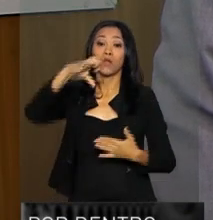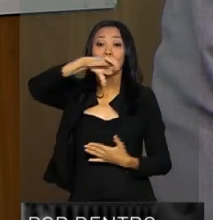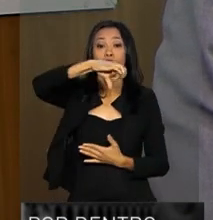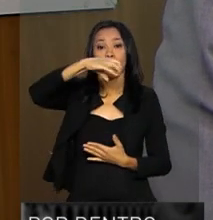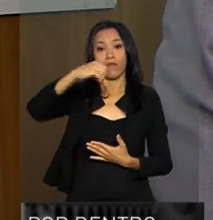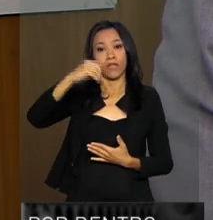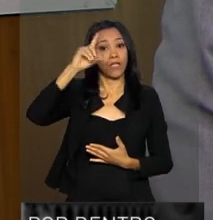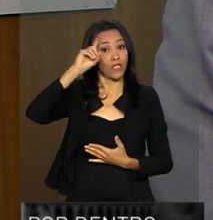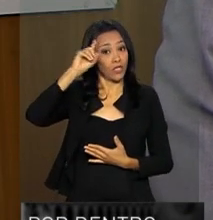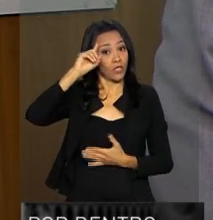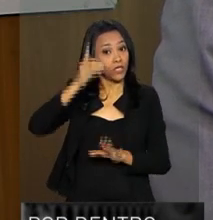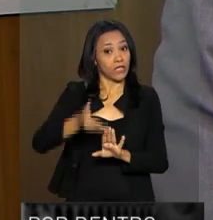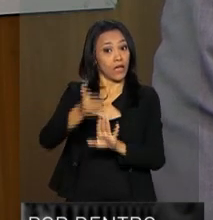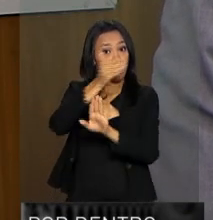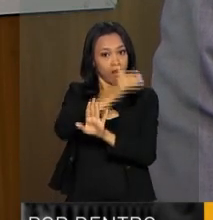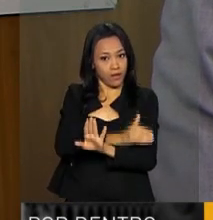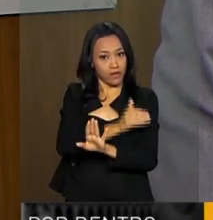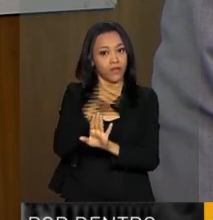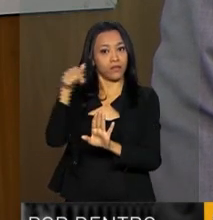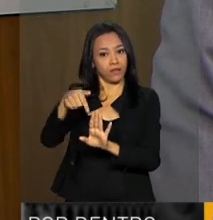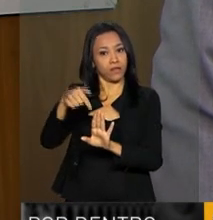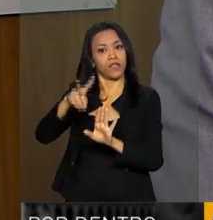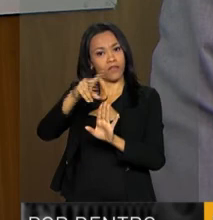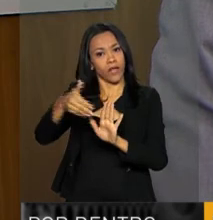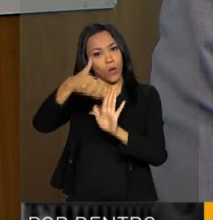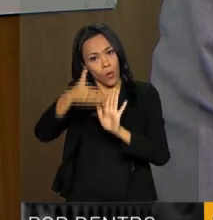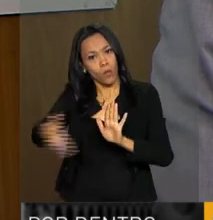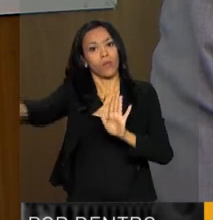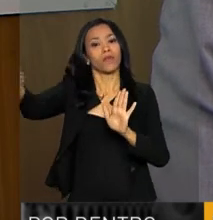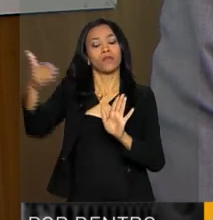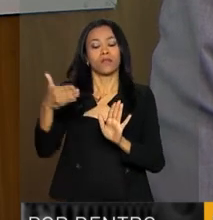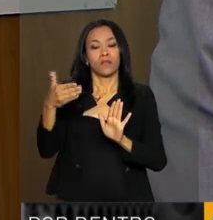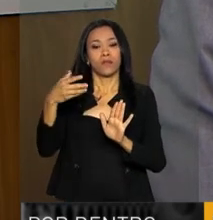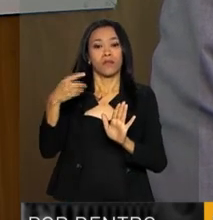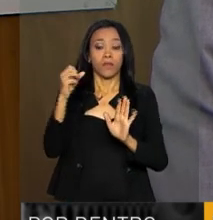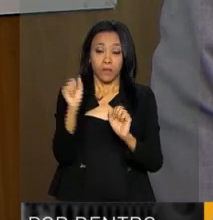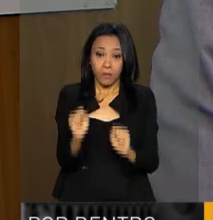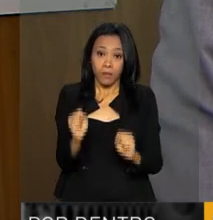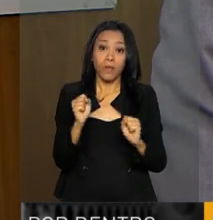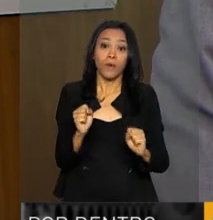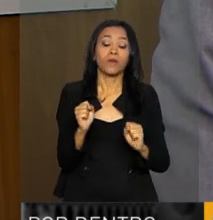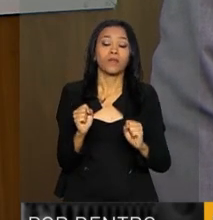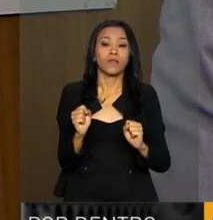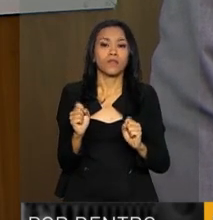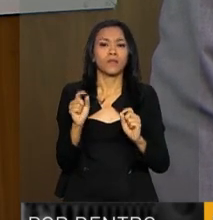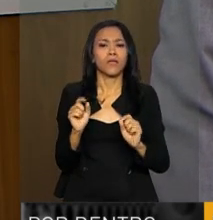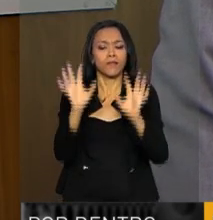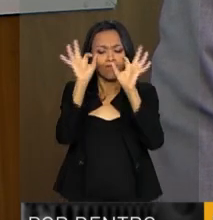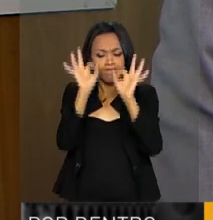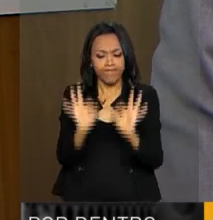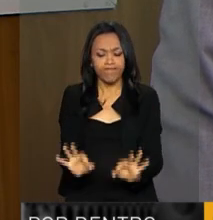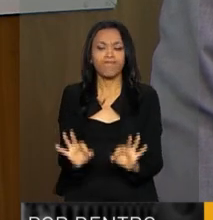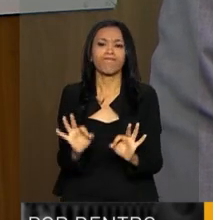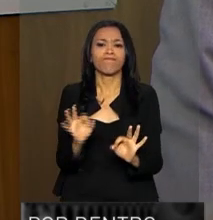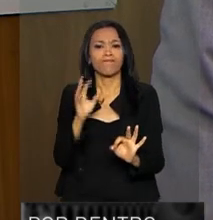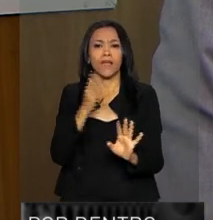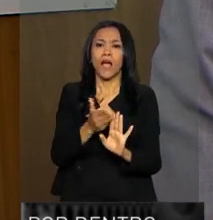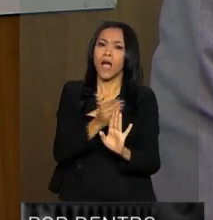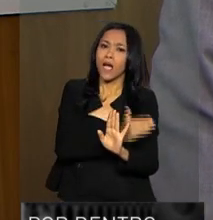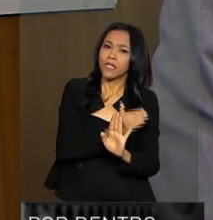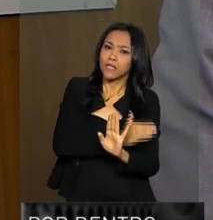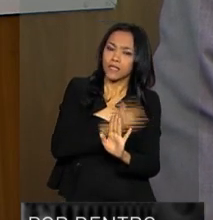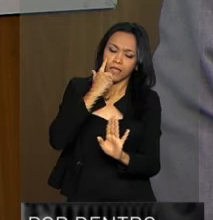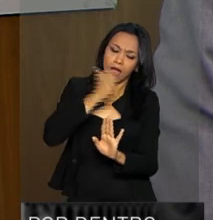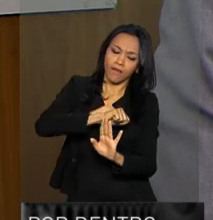de antecedência em relação à data em que eles vão começar para que possam s efetivamente analisados a